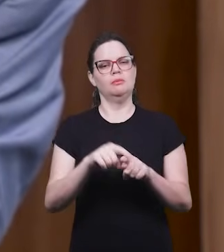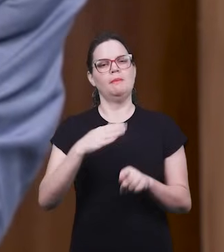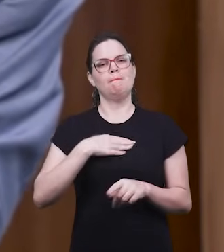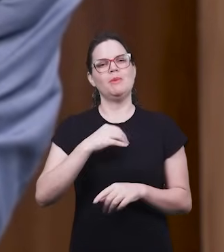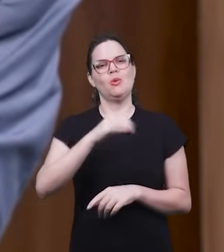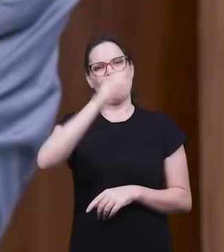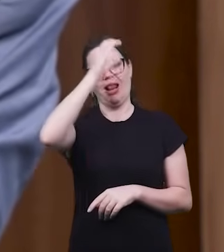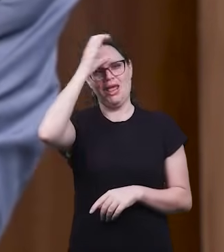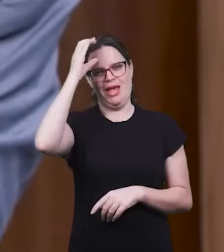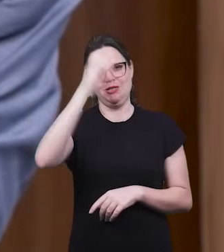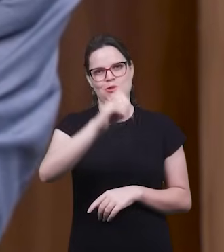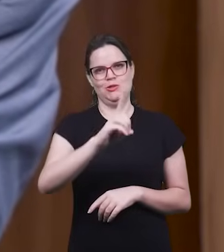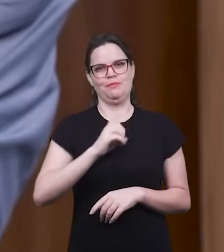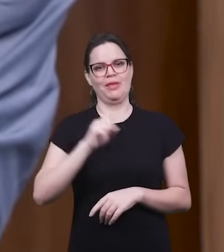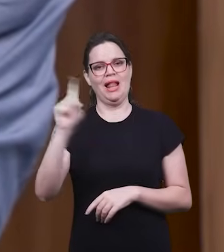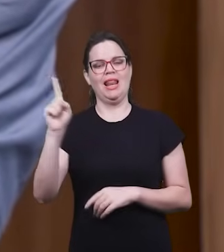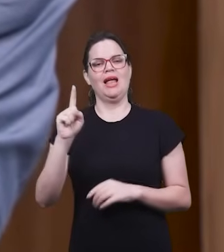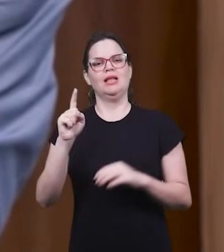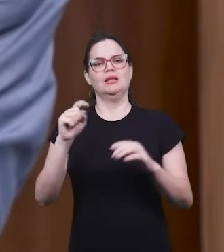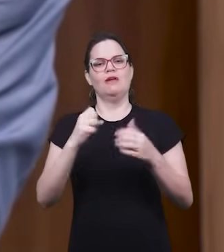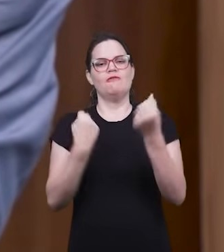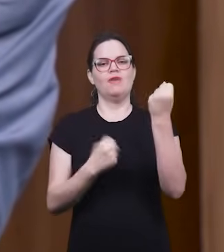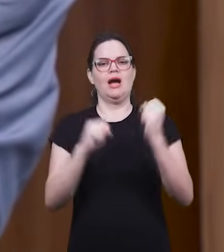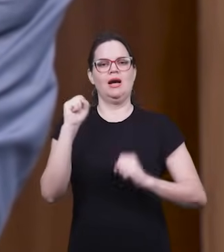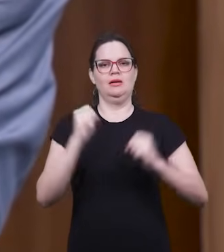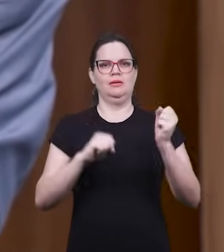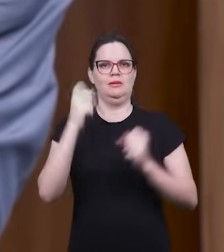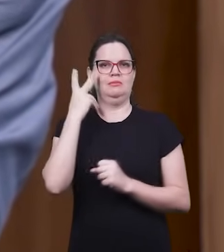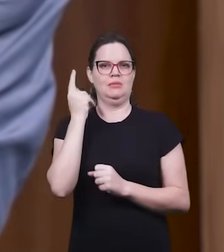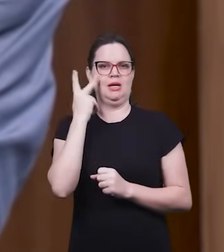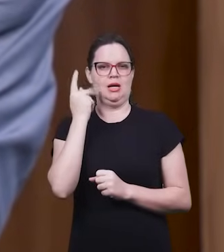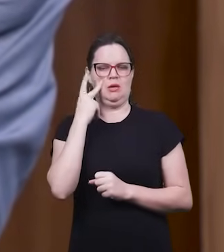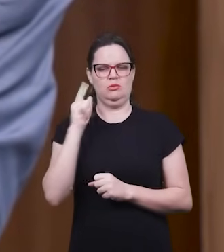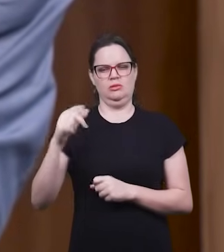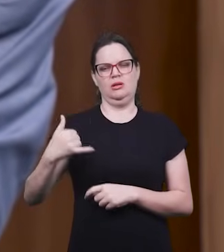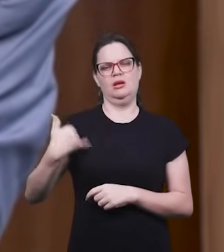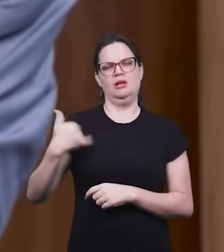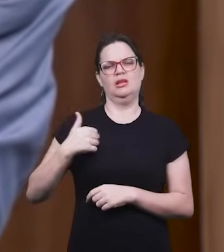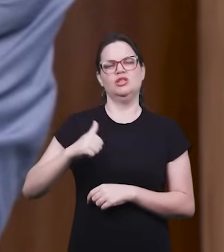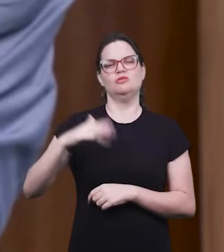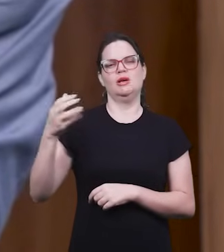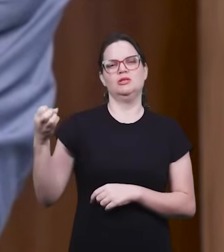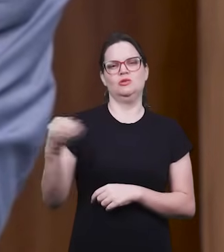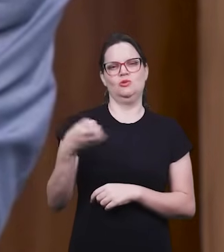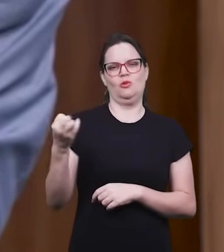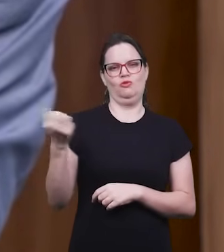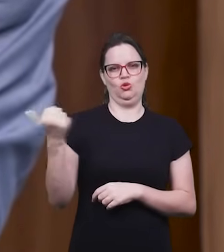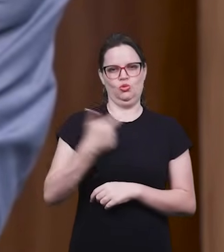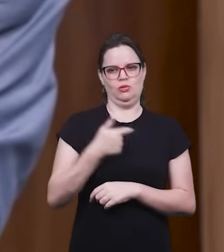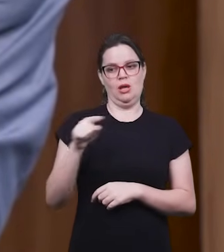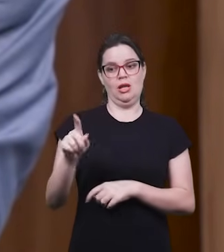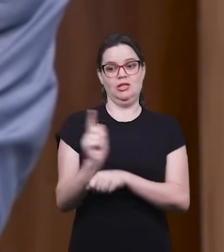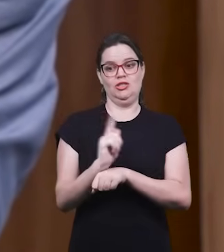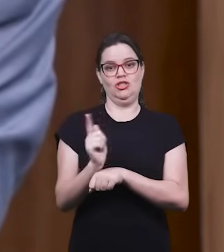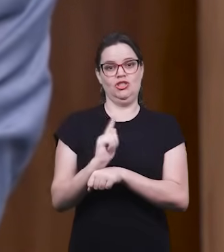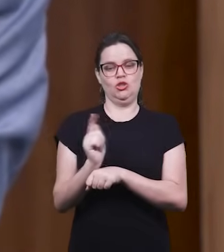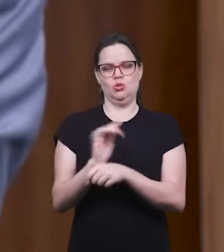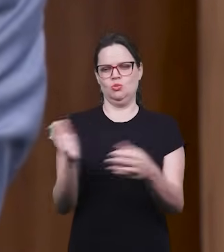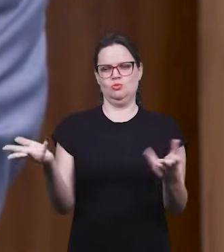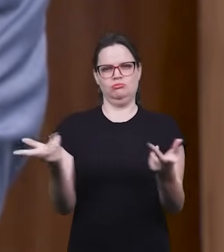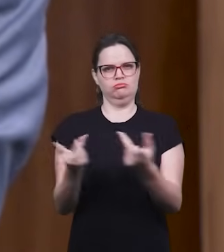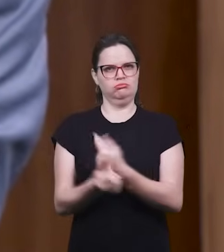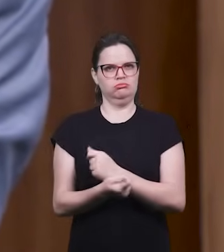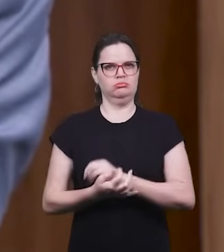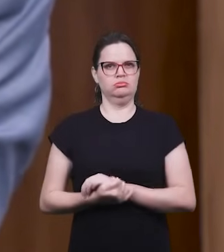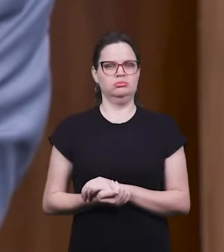cliente, o dono da Chocolate Garoto, Helmut. Era até mais novo do que eu, mas um excelente gestor. Porque ele